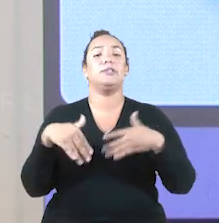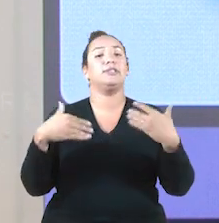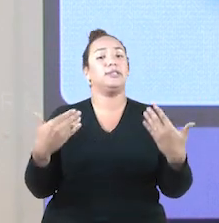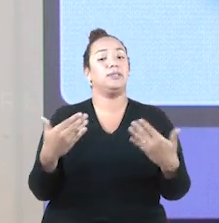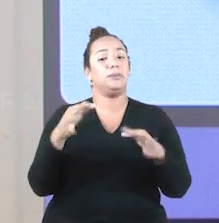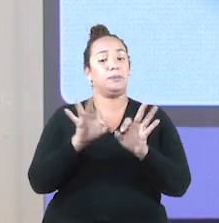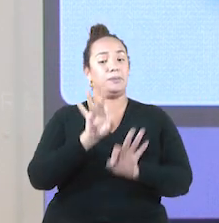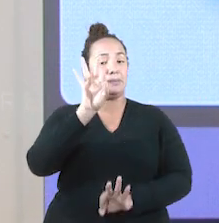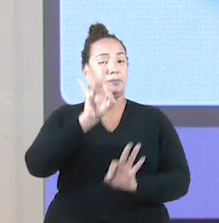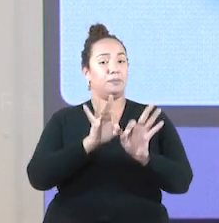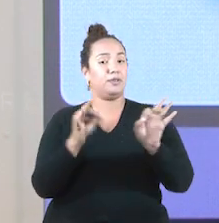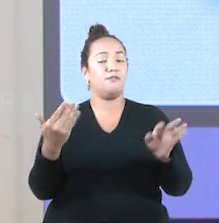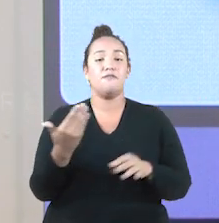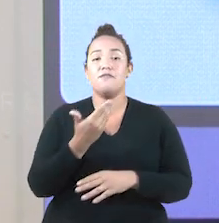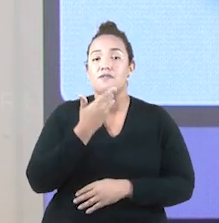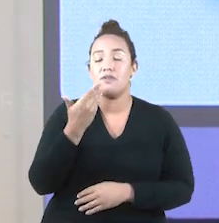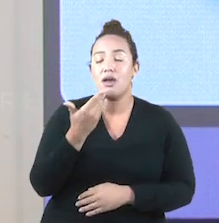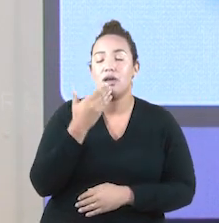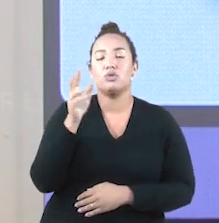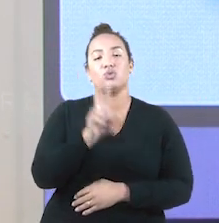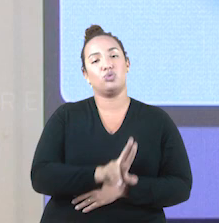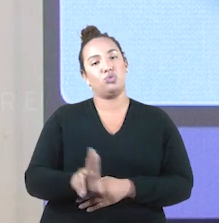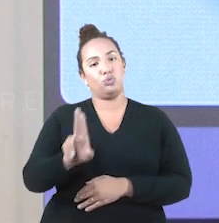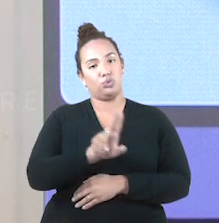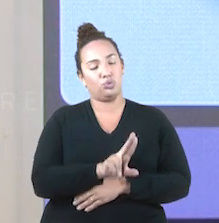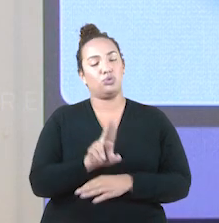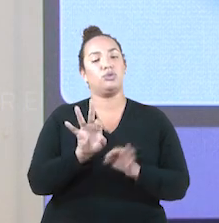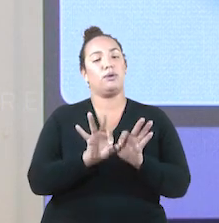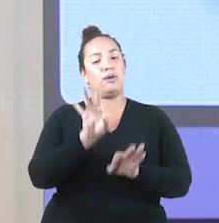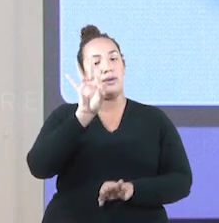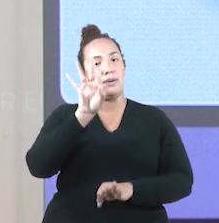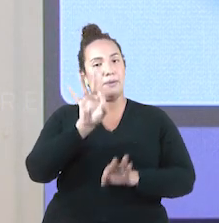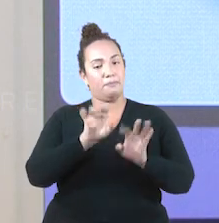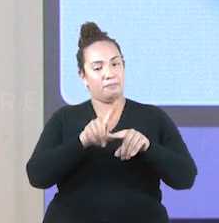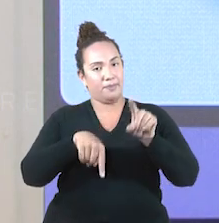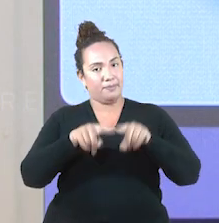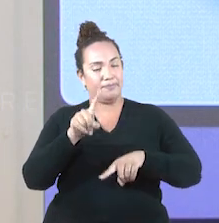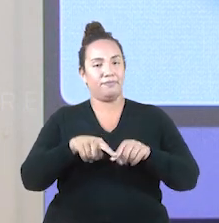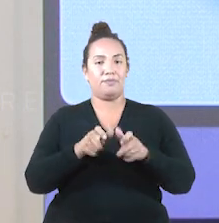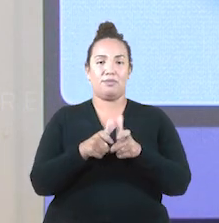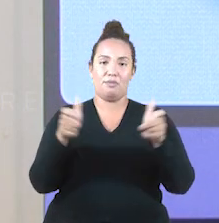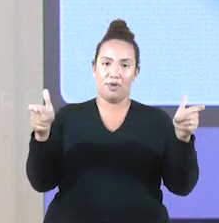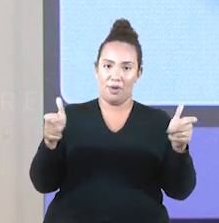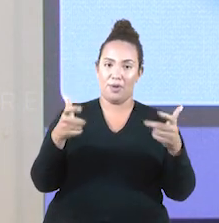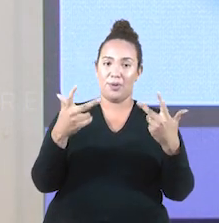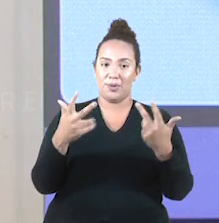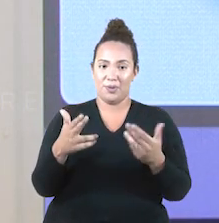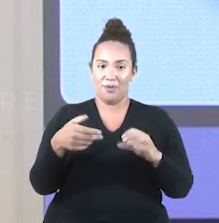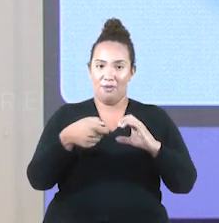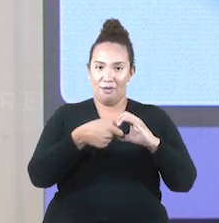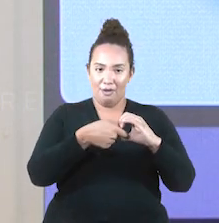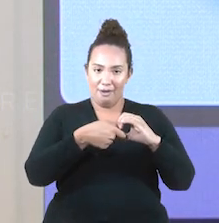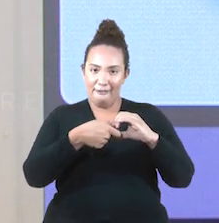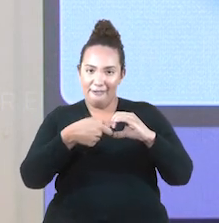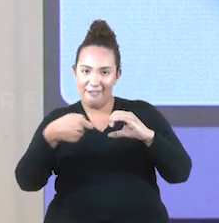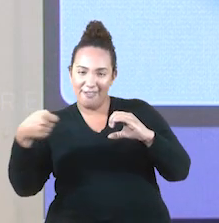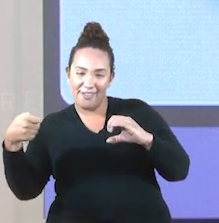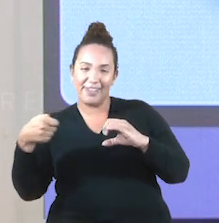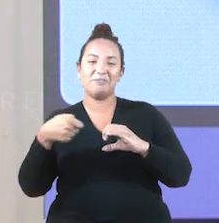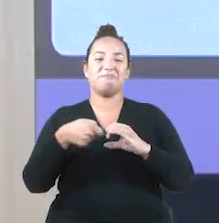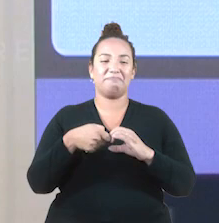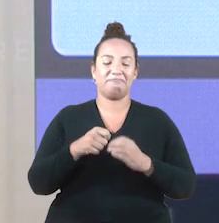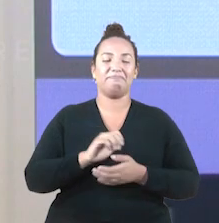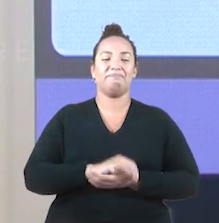a medição, usamos um instrumento maior também, como a trena, para medir a cama com